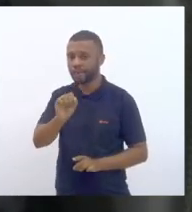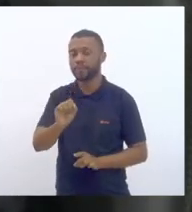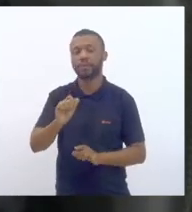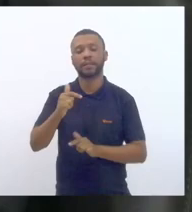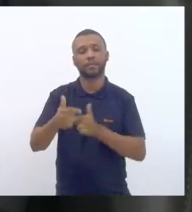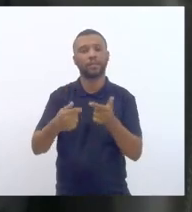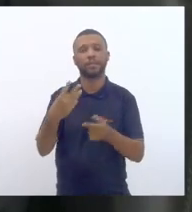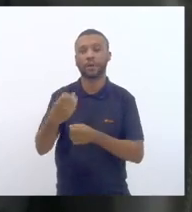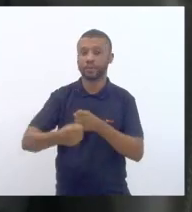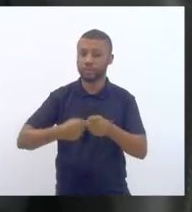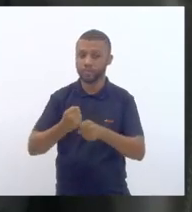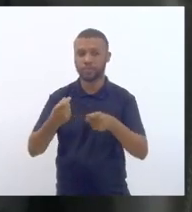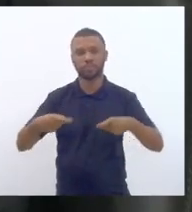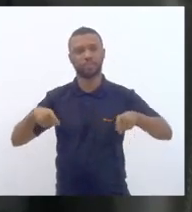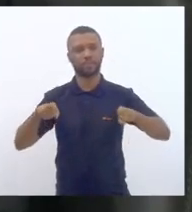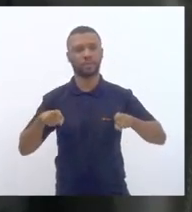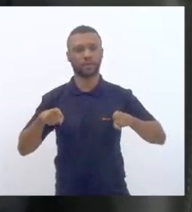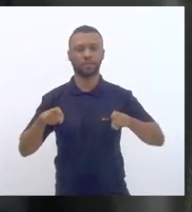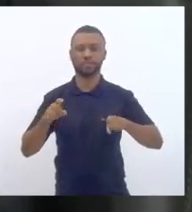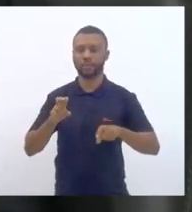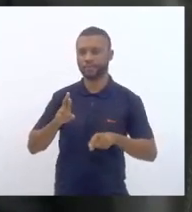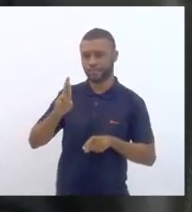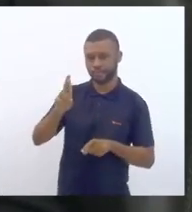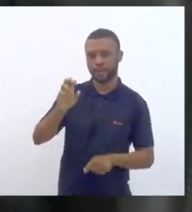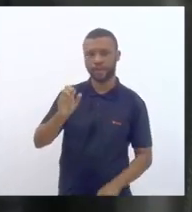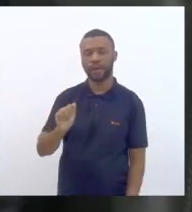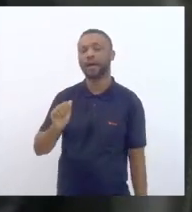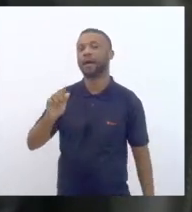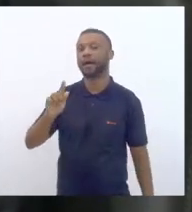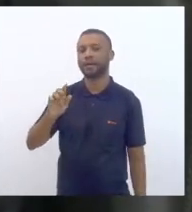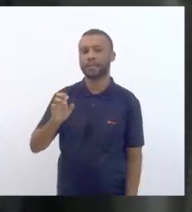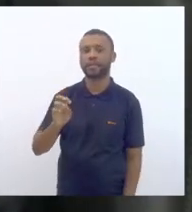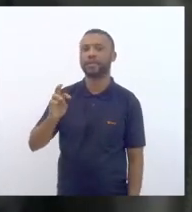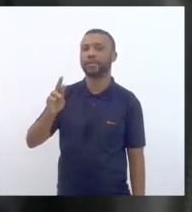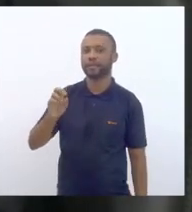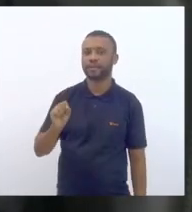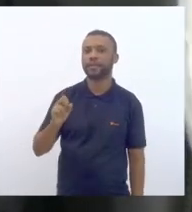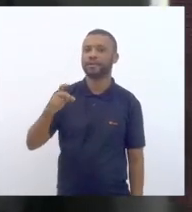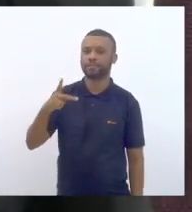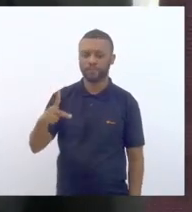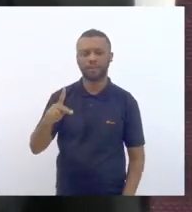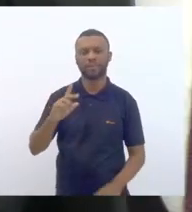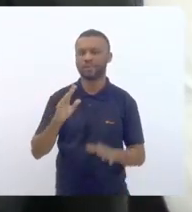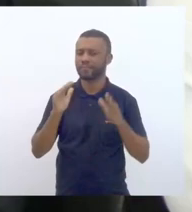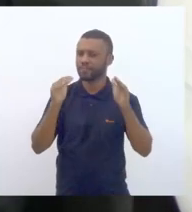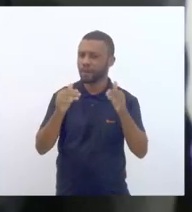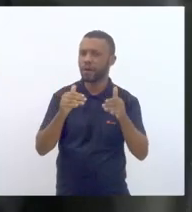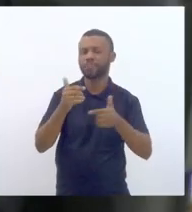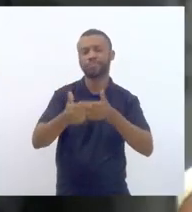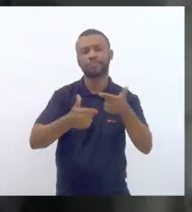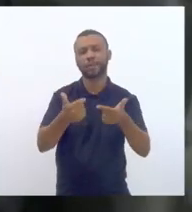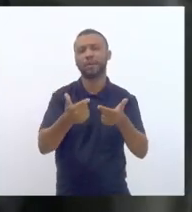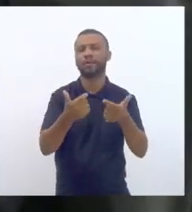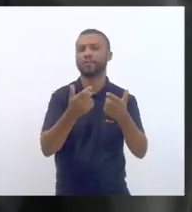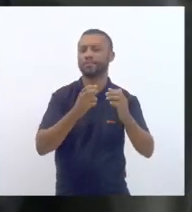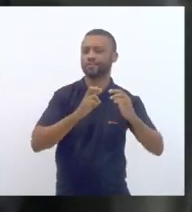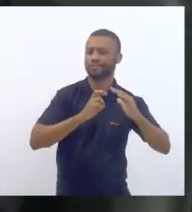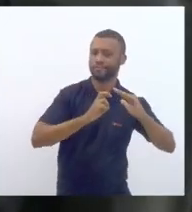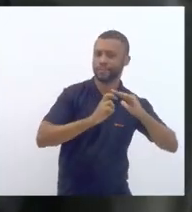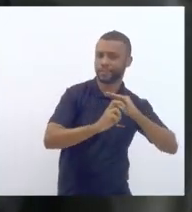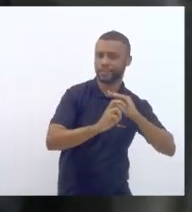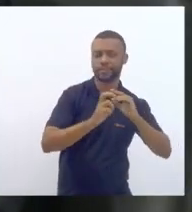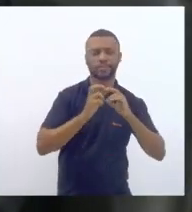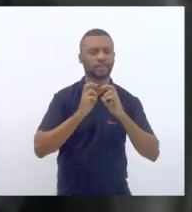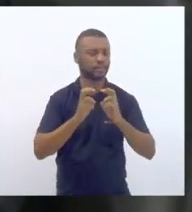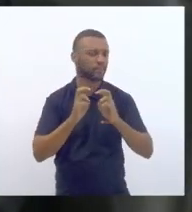conselheiro da Agência Reguladora de Serviços Públicos Concedidos de Transporte Aquaviários, Ferroviários, Metroviários e Rodovias do Estado do